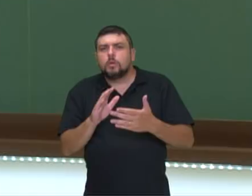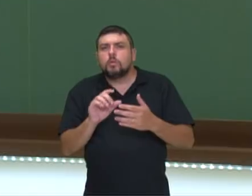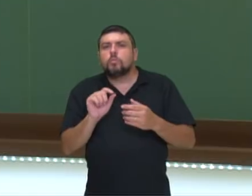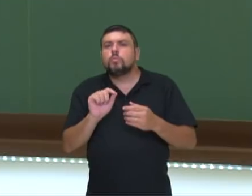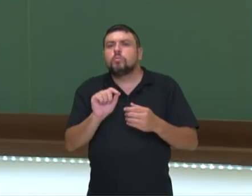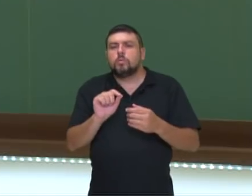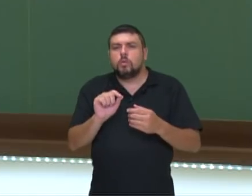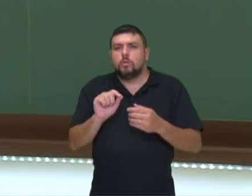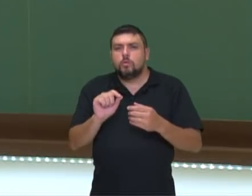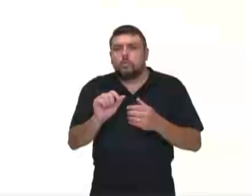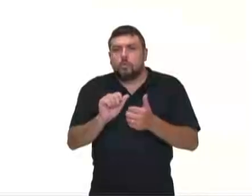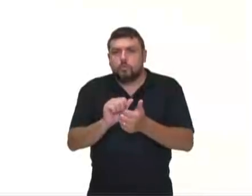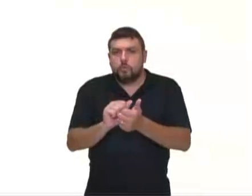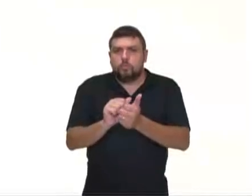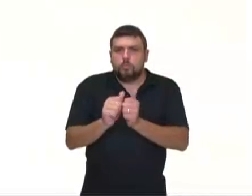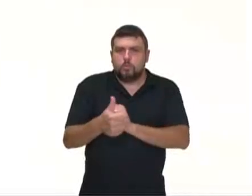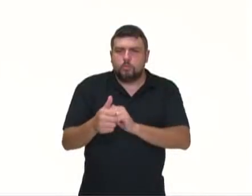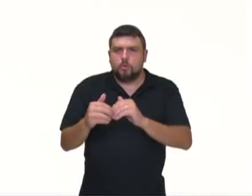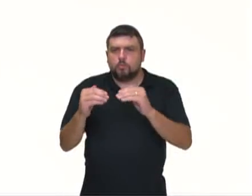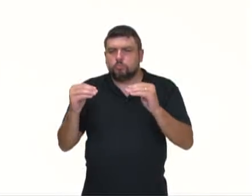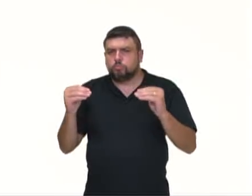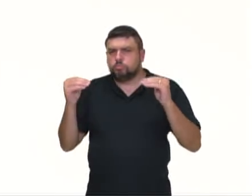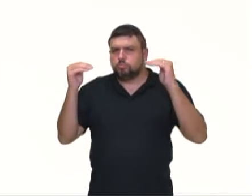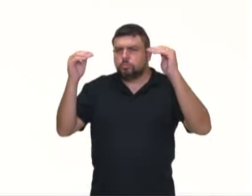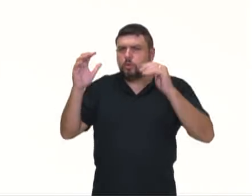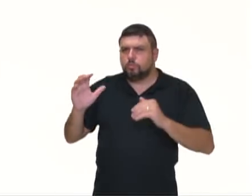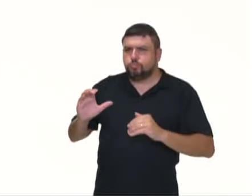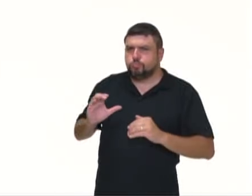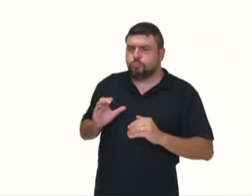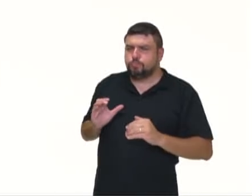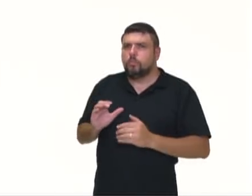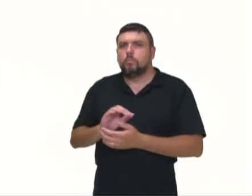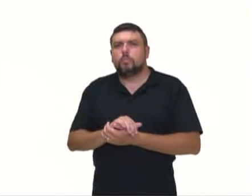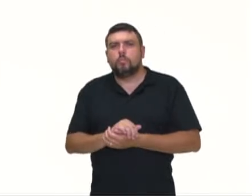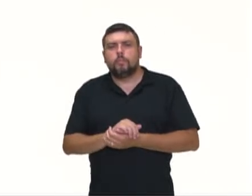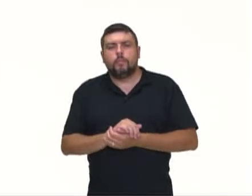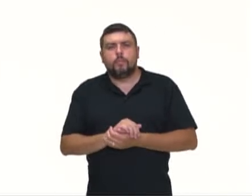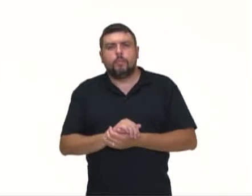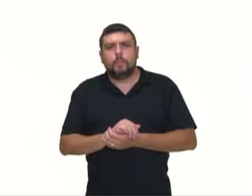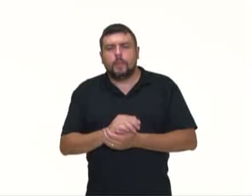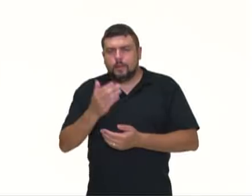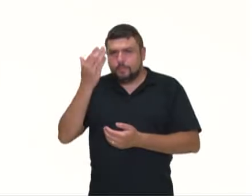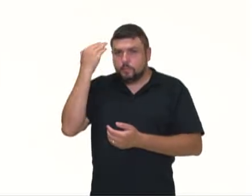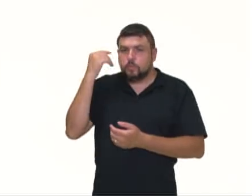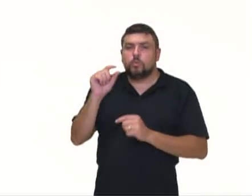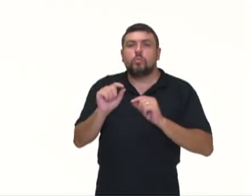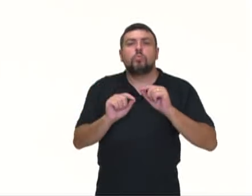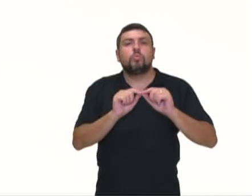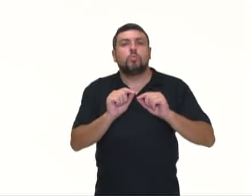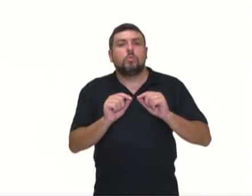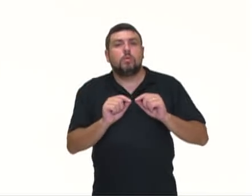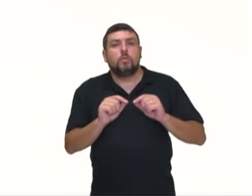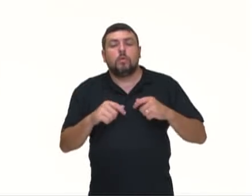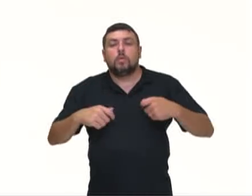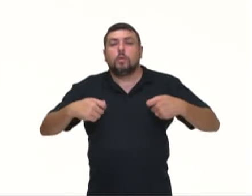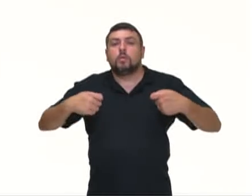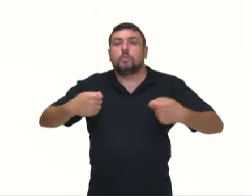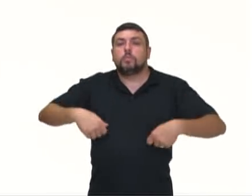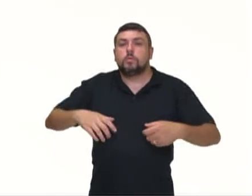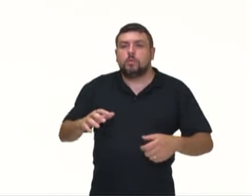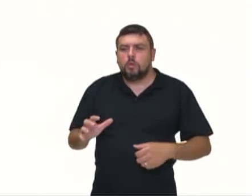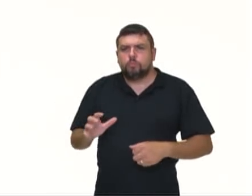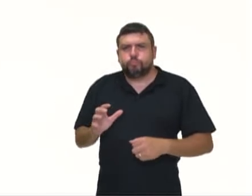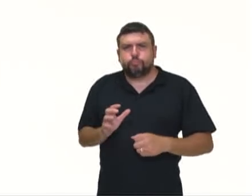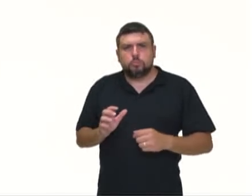elite. Ou seja, o voleibol ele passa a exigir um certo perfil, ou melhor, um capital cultural, social